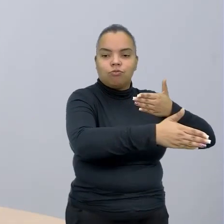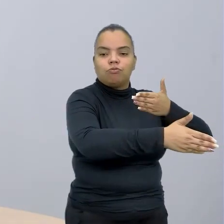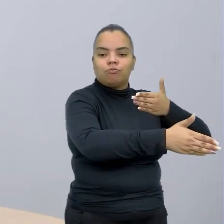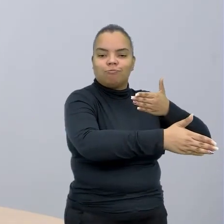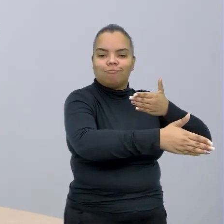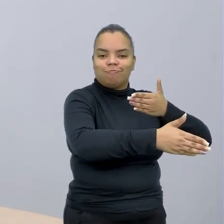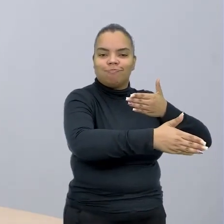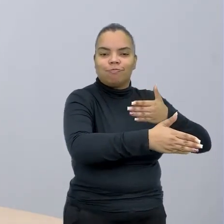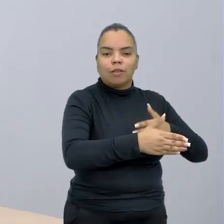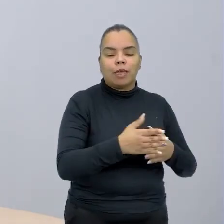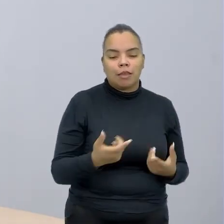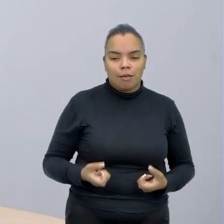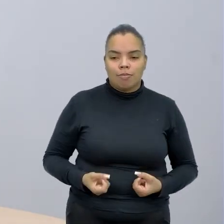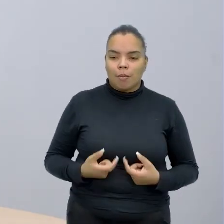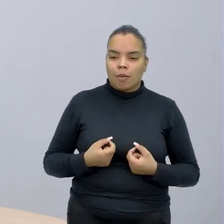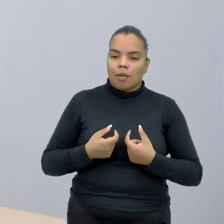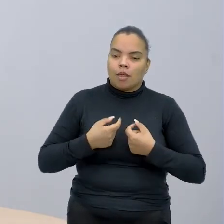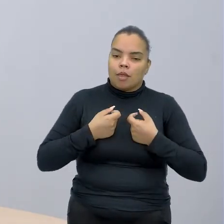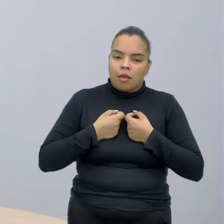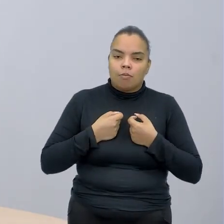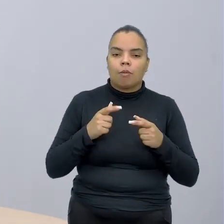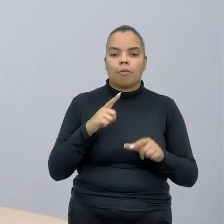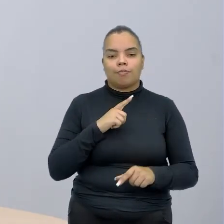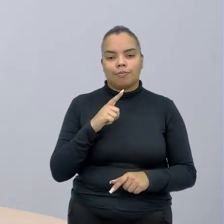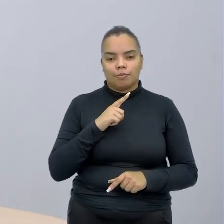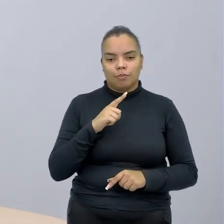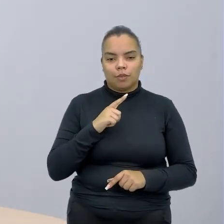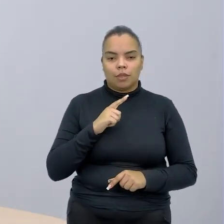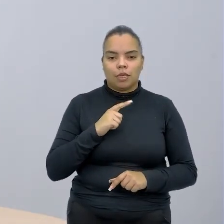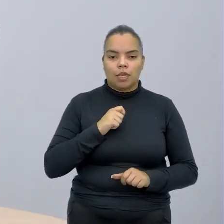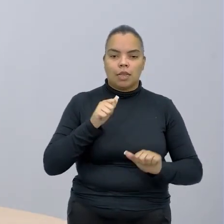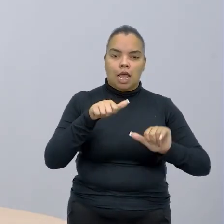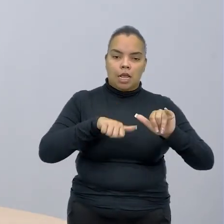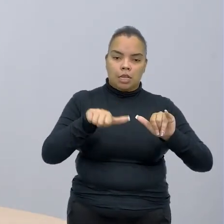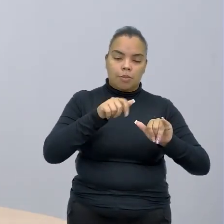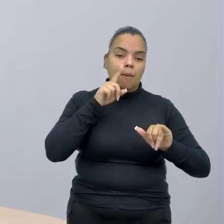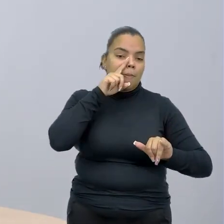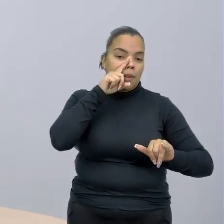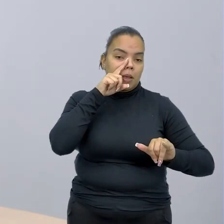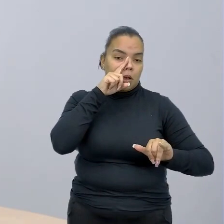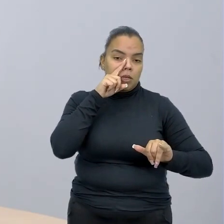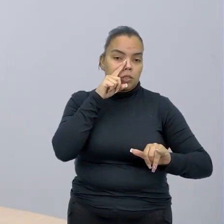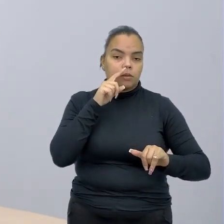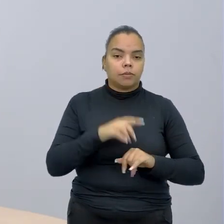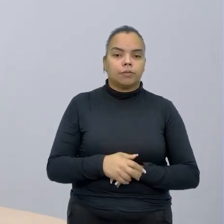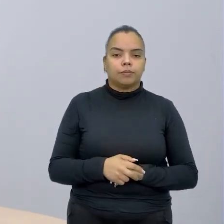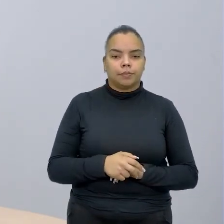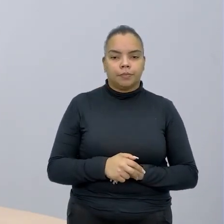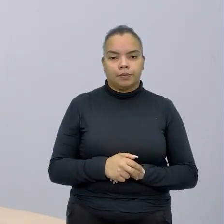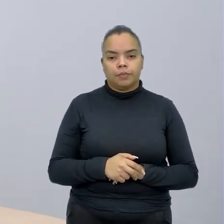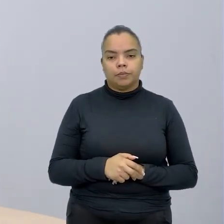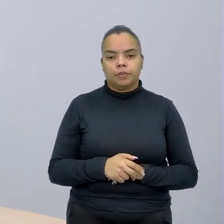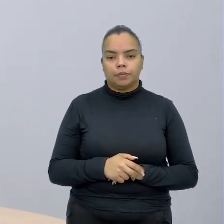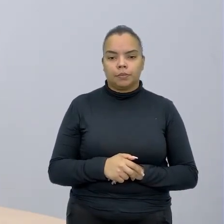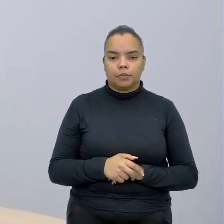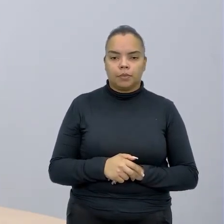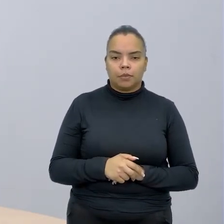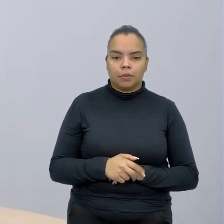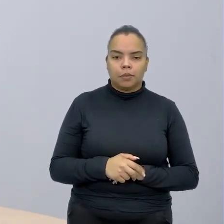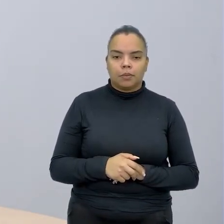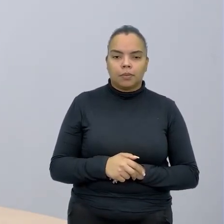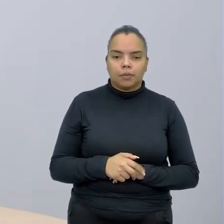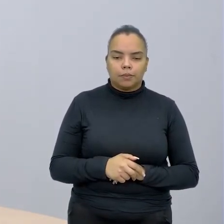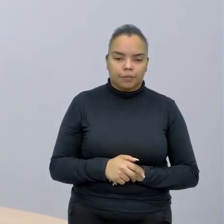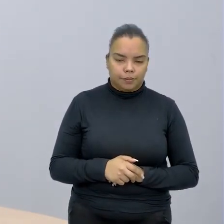vários tipos de câncer. E a radiação torna-se perigosa quando arranca elétrons de átomos ao colidir